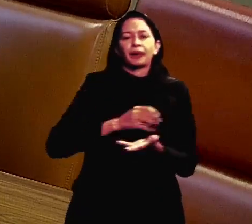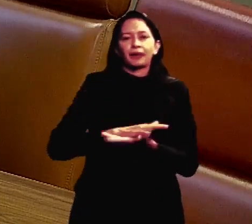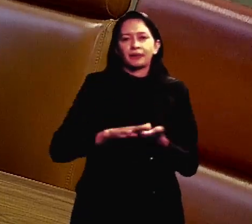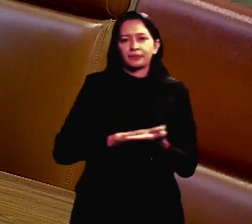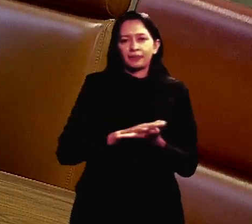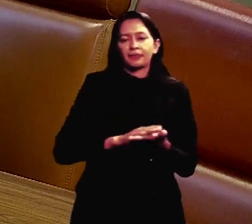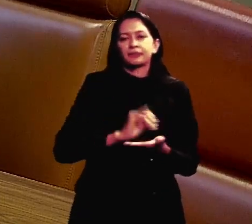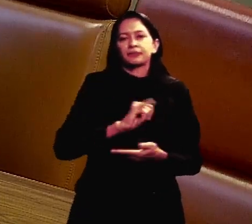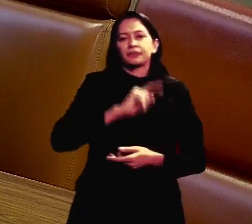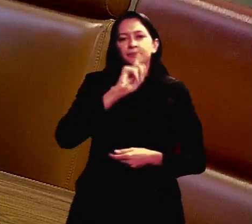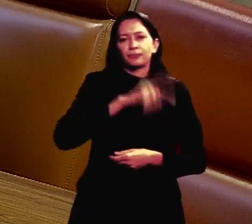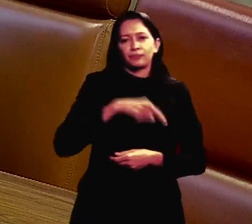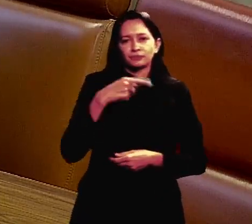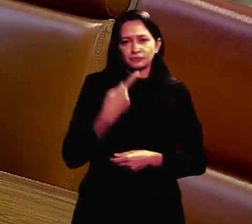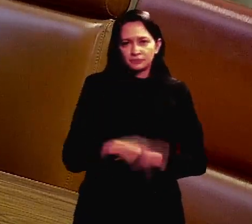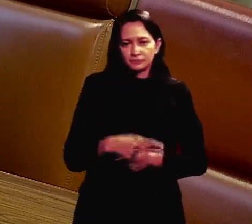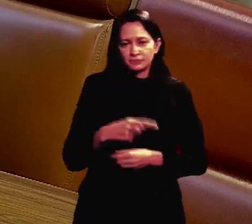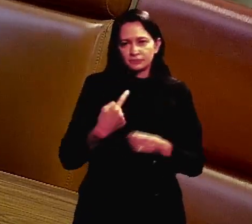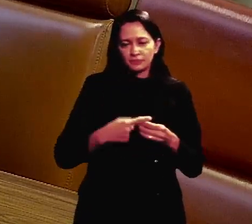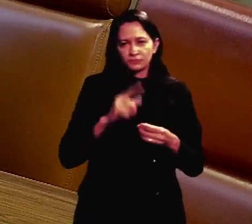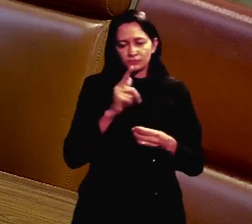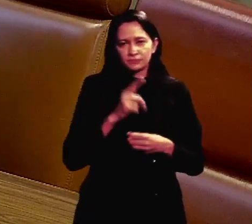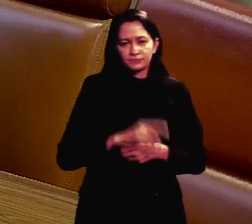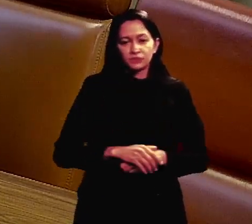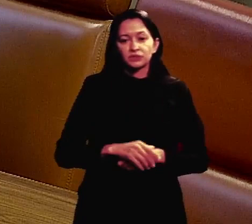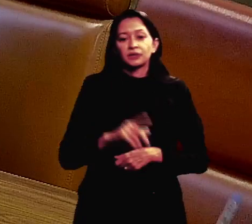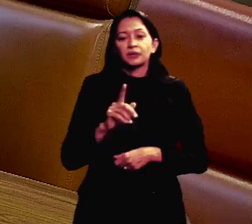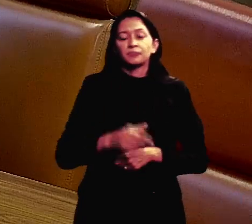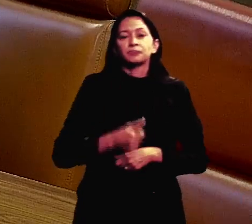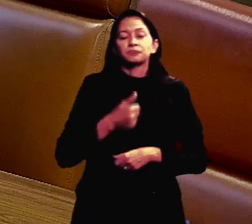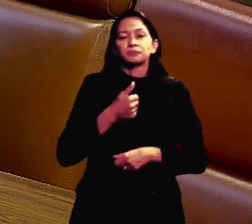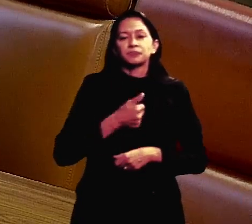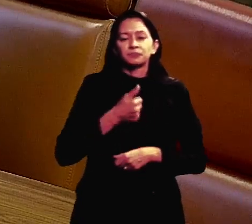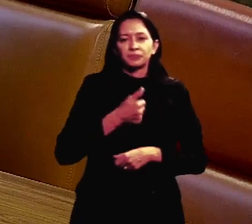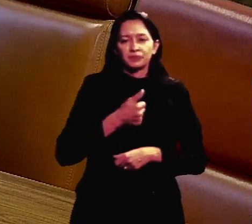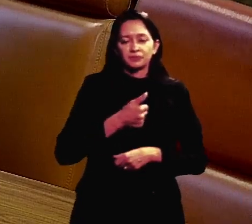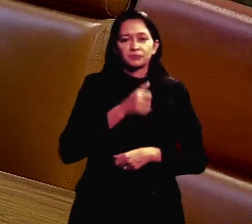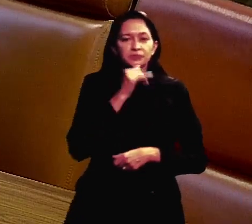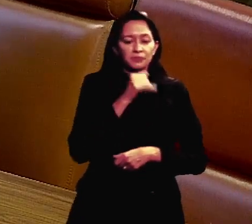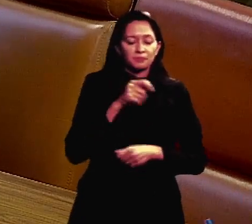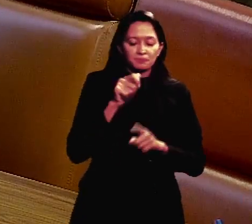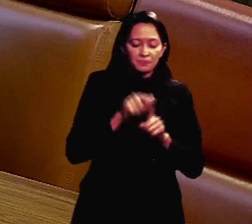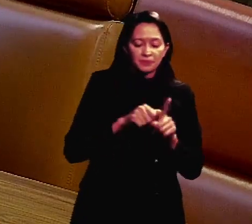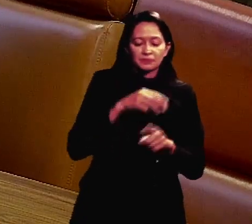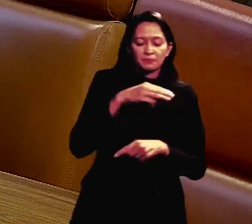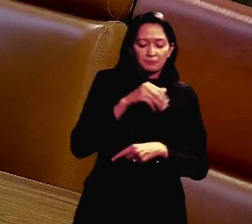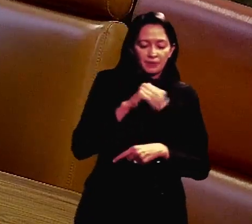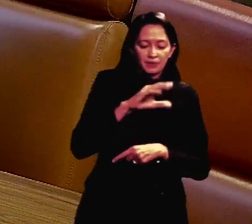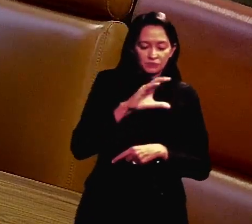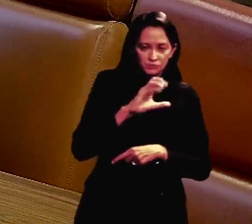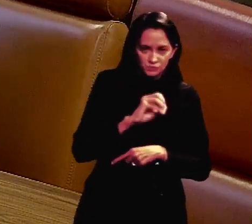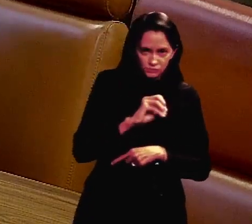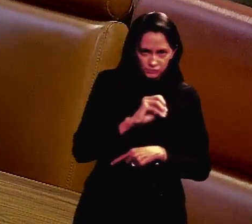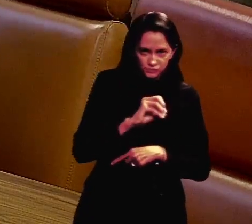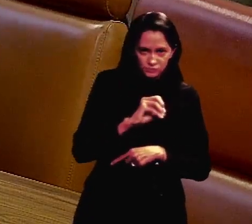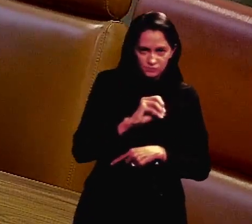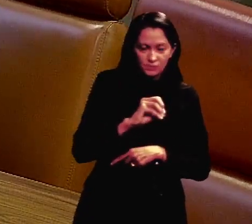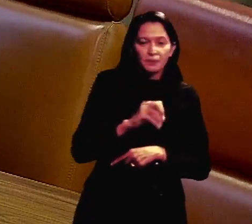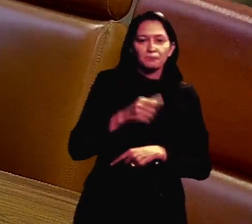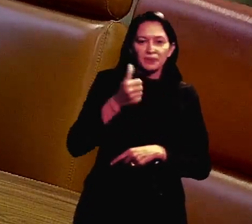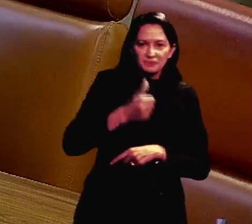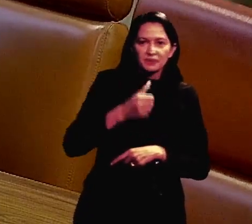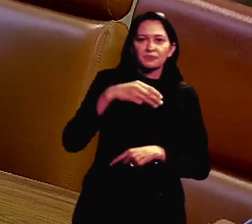Goiânia, definido o primeiro dia útil da segunda quinzena do mês de março de cada ano